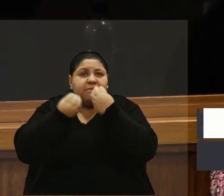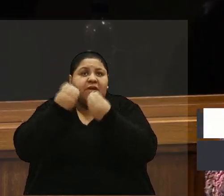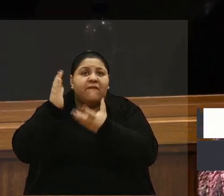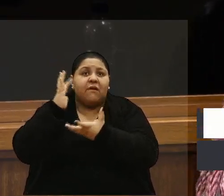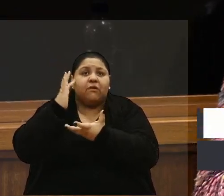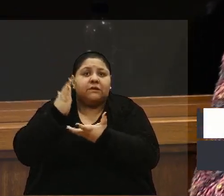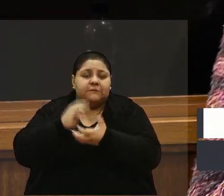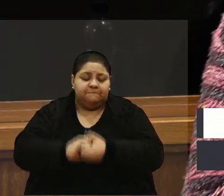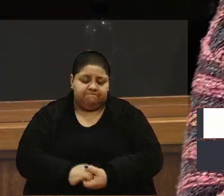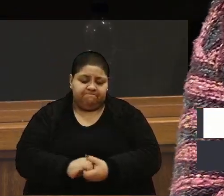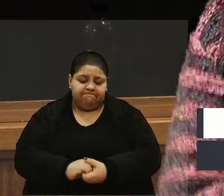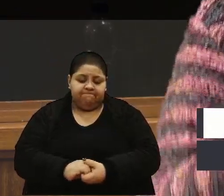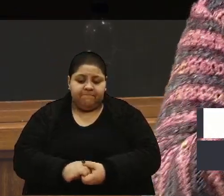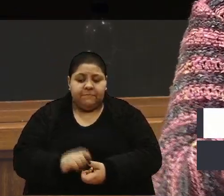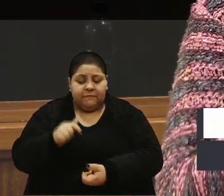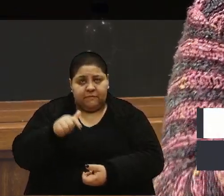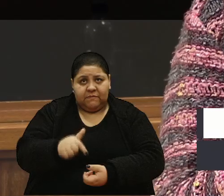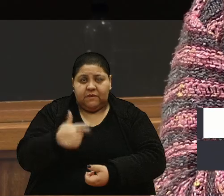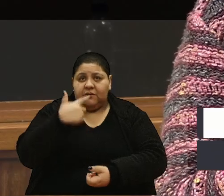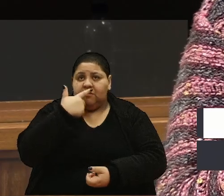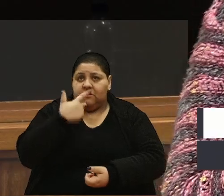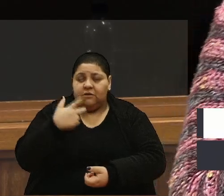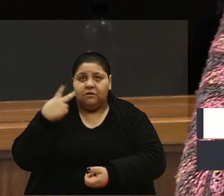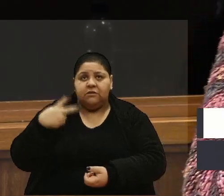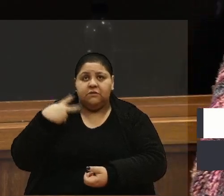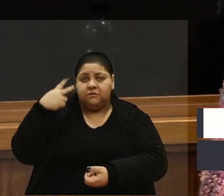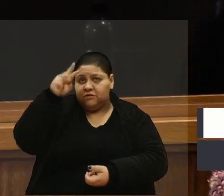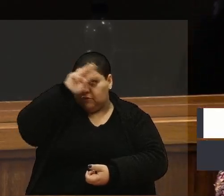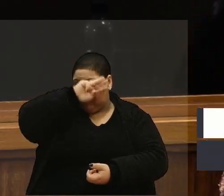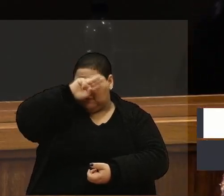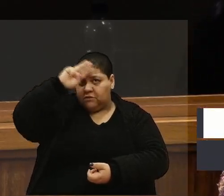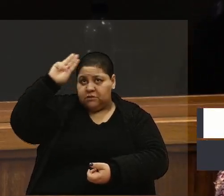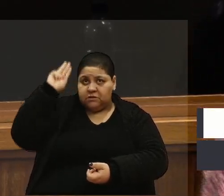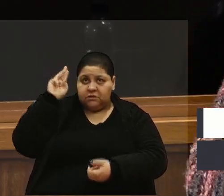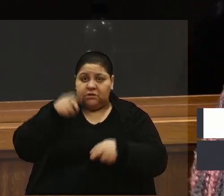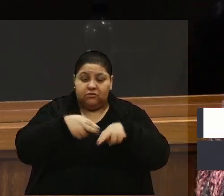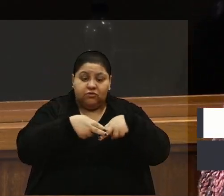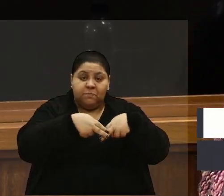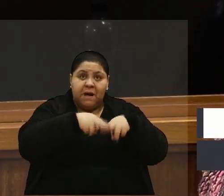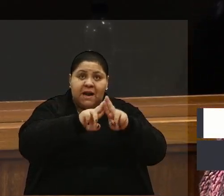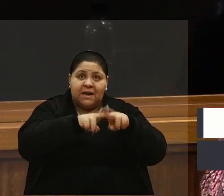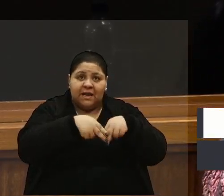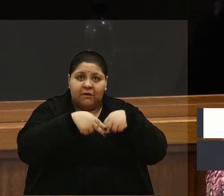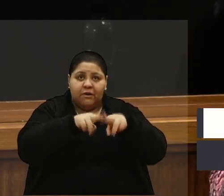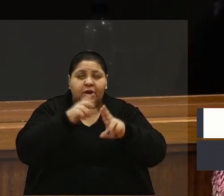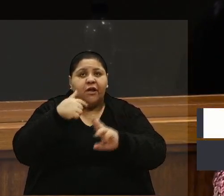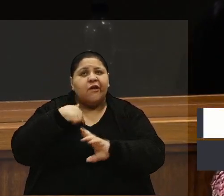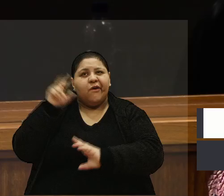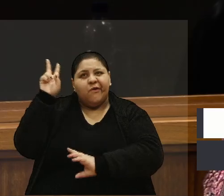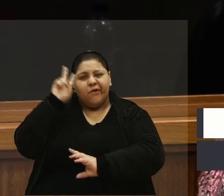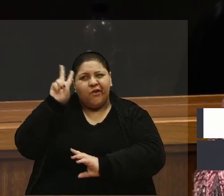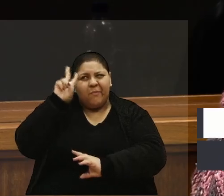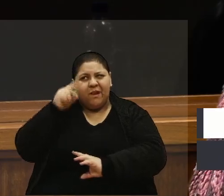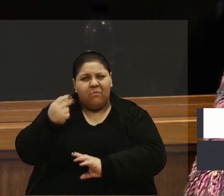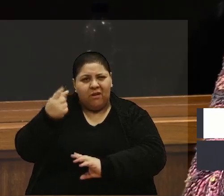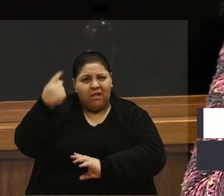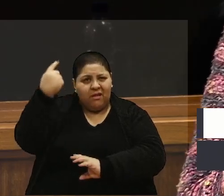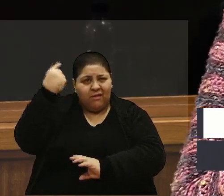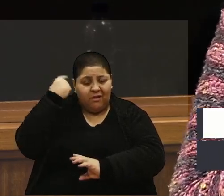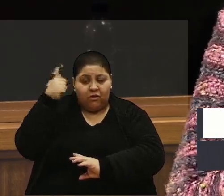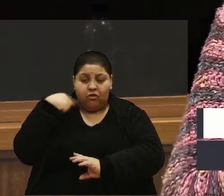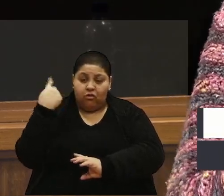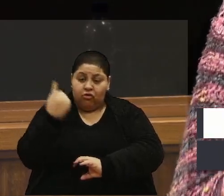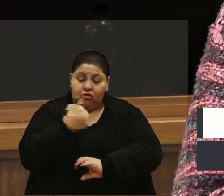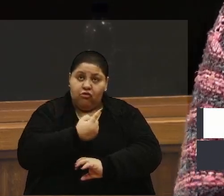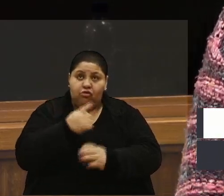acontecer. E aqui eu cito, vereador Valim, a dos parquinhos, que eu me lembro que, à época, nós,